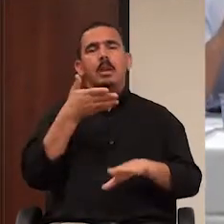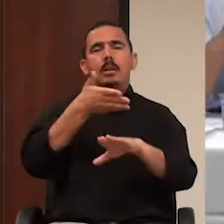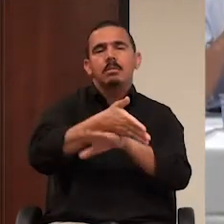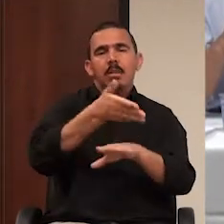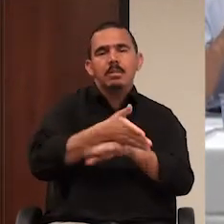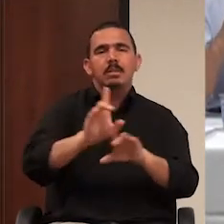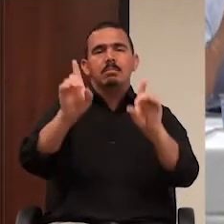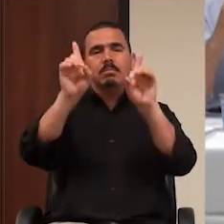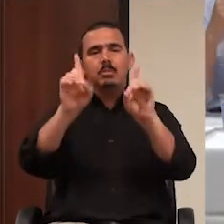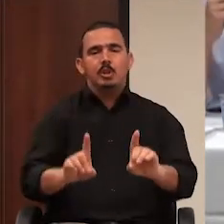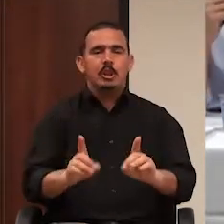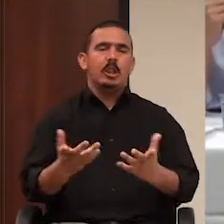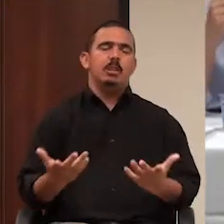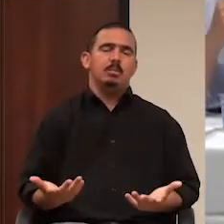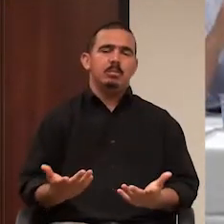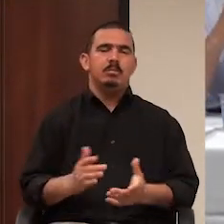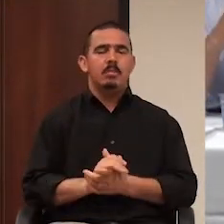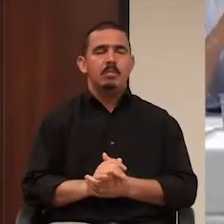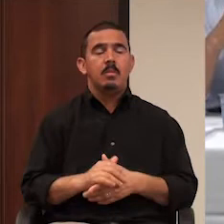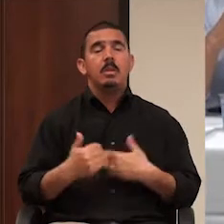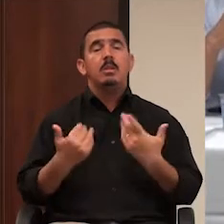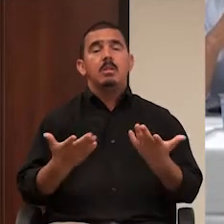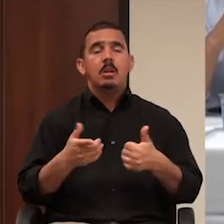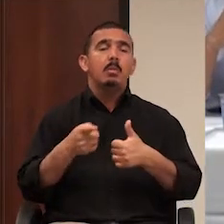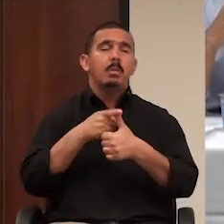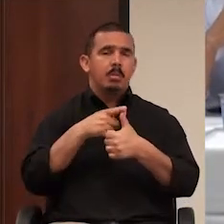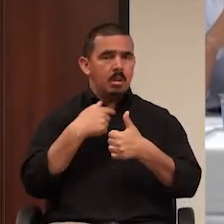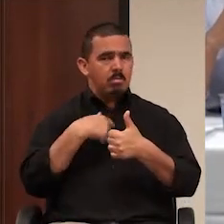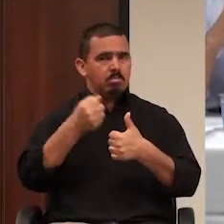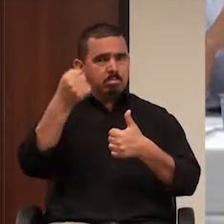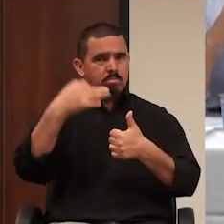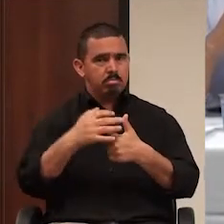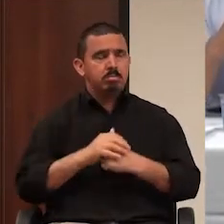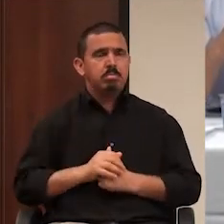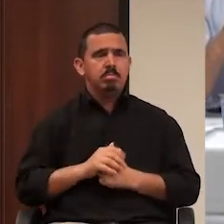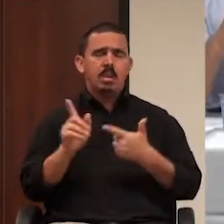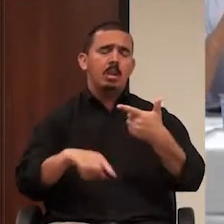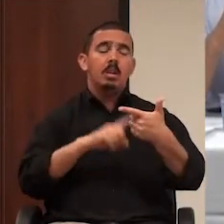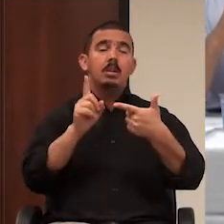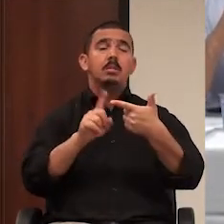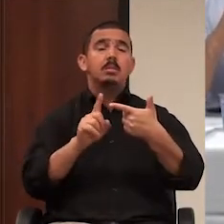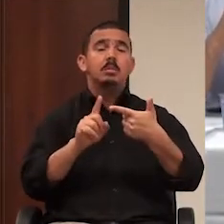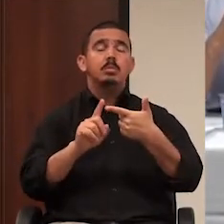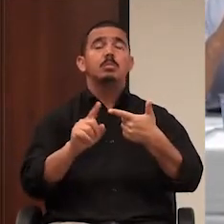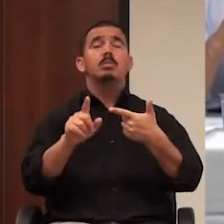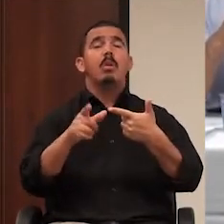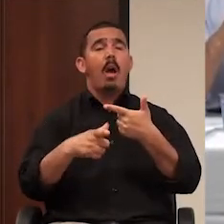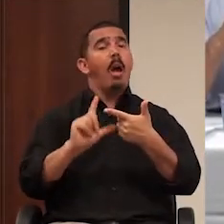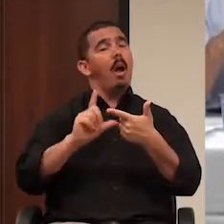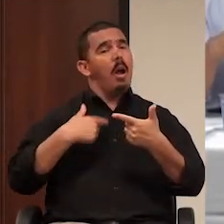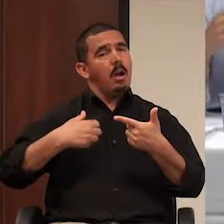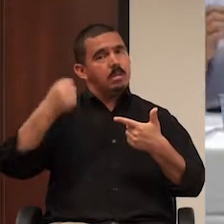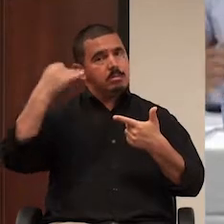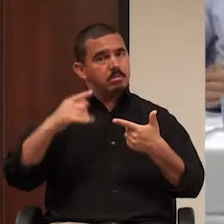absoluto equívoco, né? Então, primeira observação. Segunda observação, antes de falar do procedimento